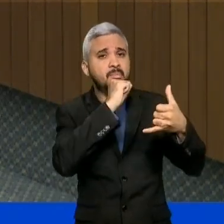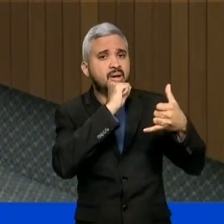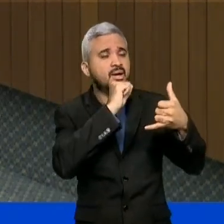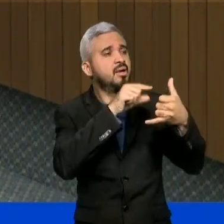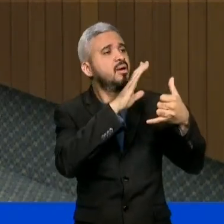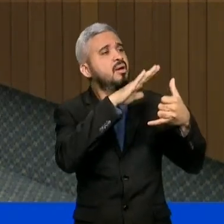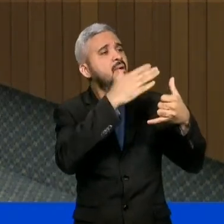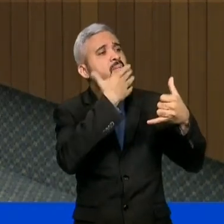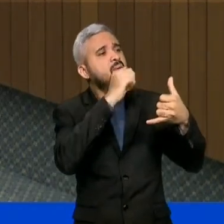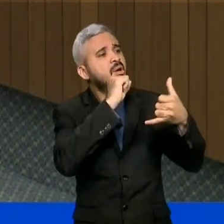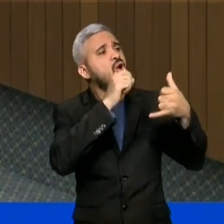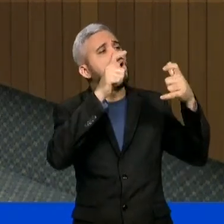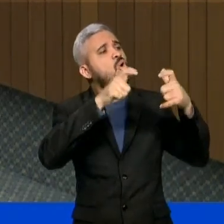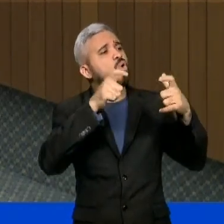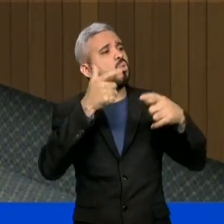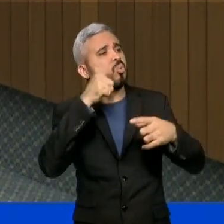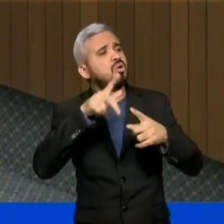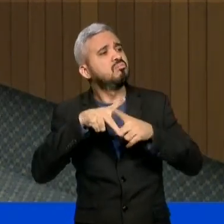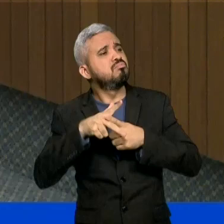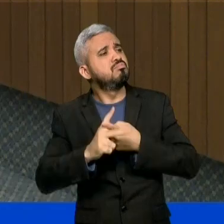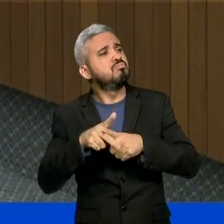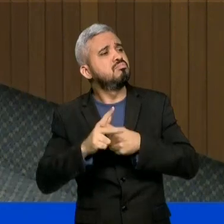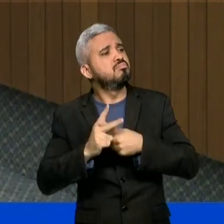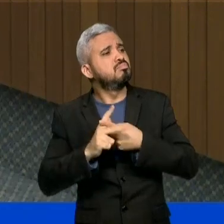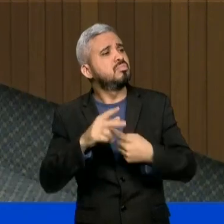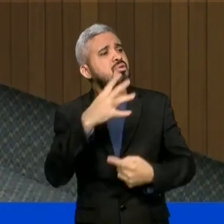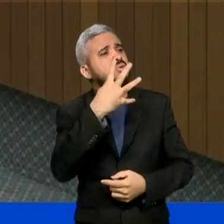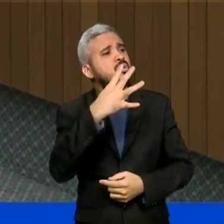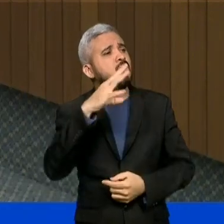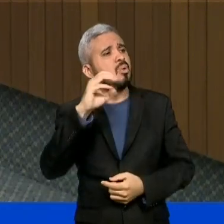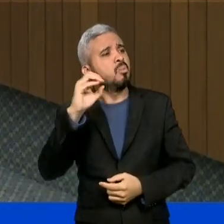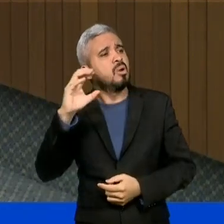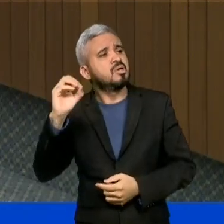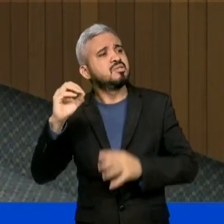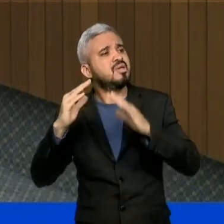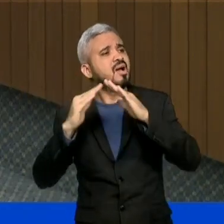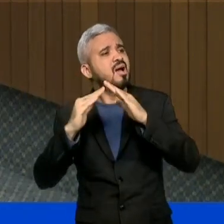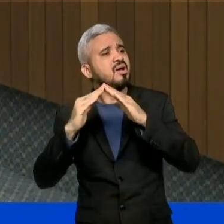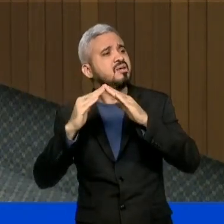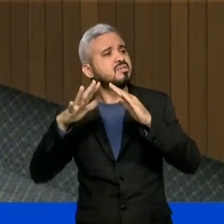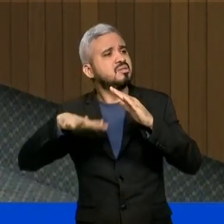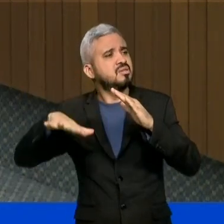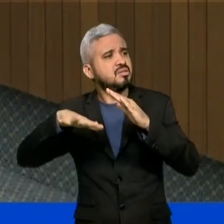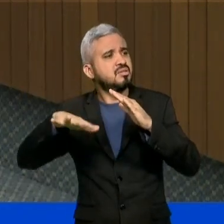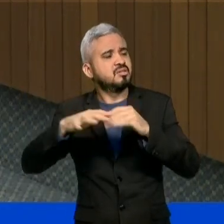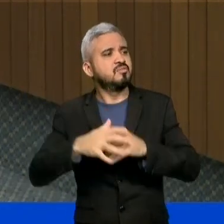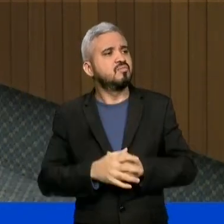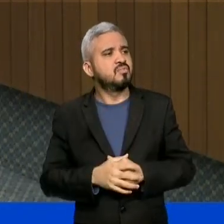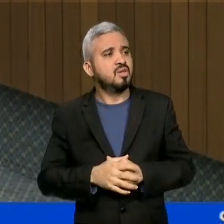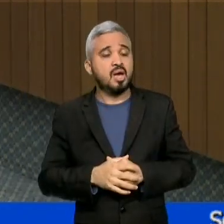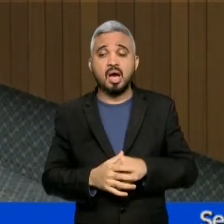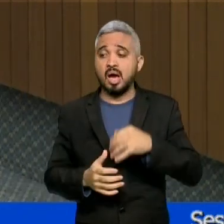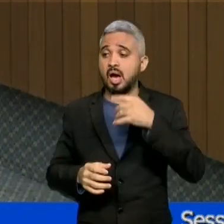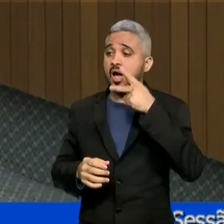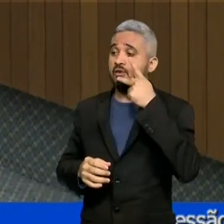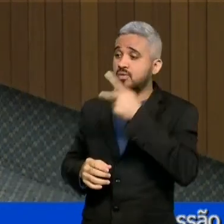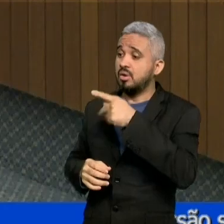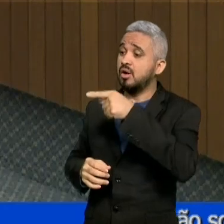dessa comunidade? São 400 residências. Ele tem uma pessoa que resolve isso rápido, né? Quem é? Aparício Bandeira. Vai lá na KM, eu